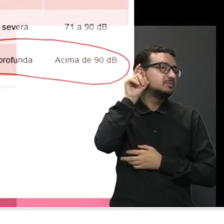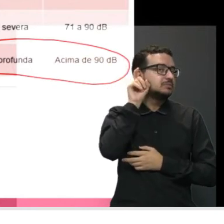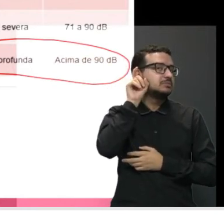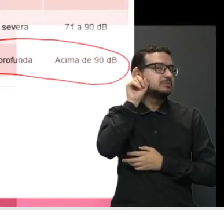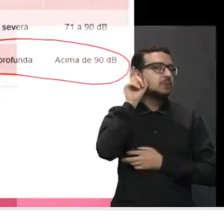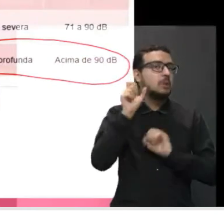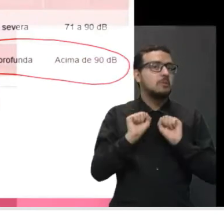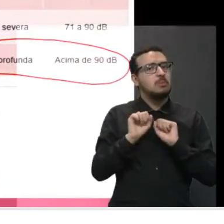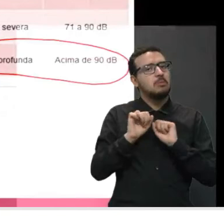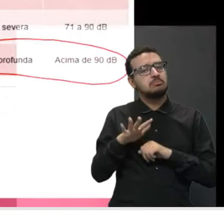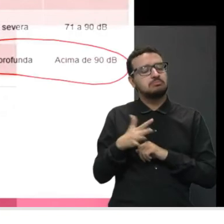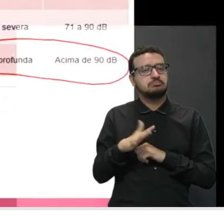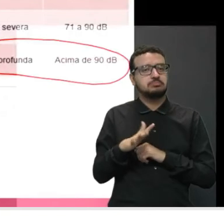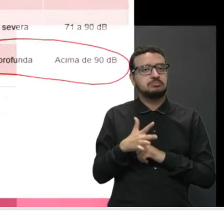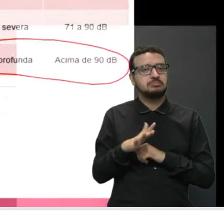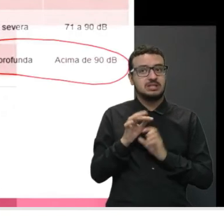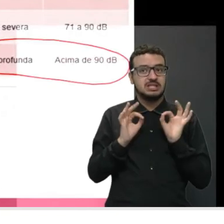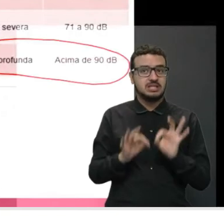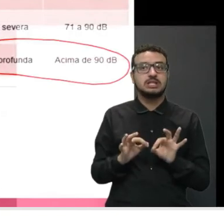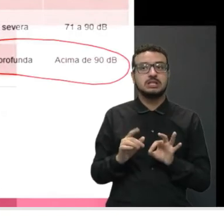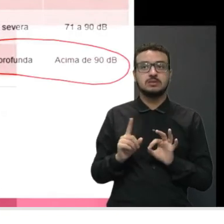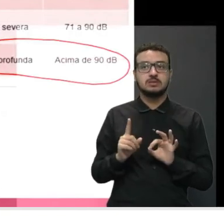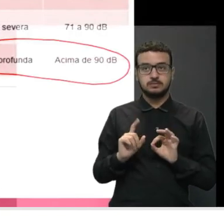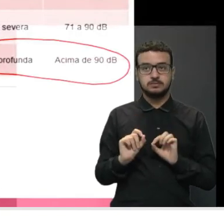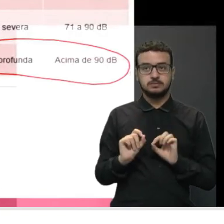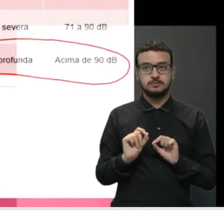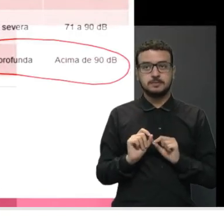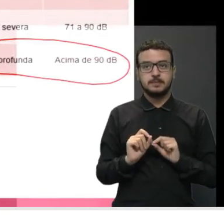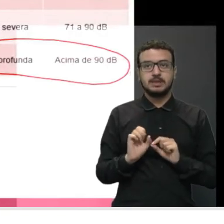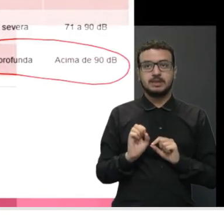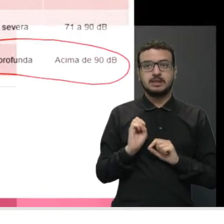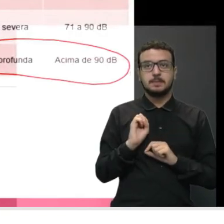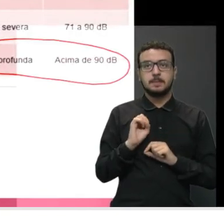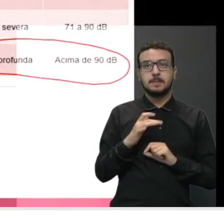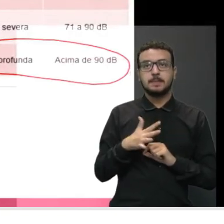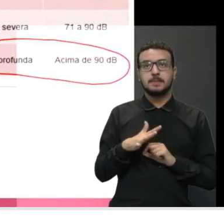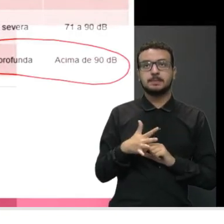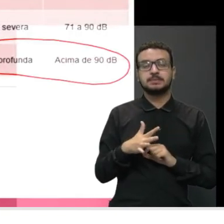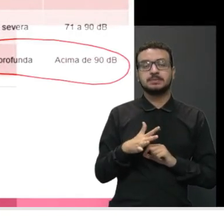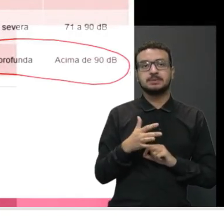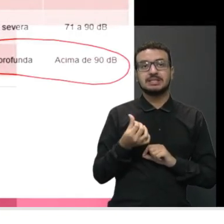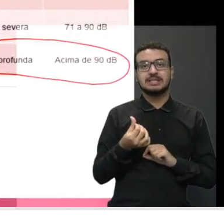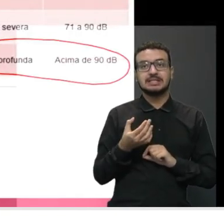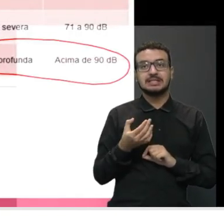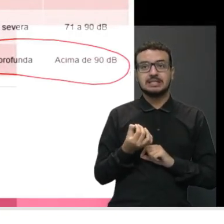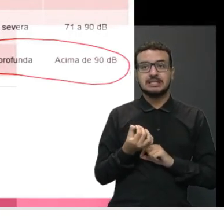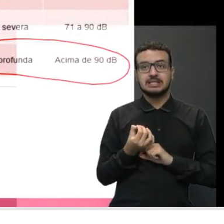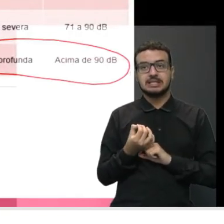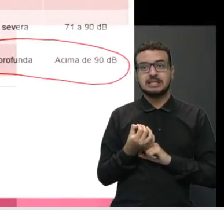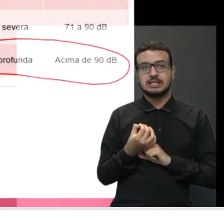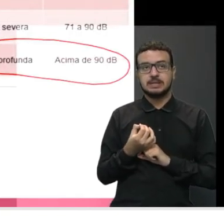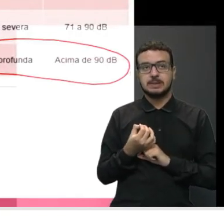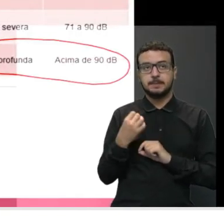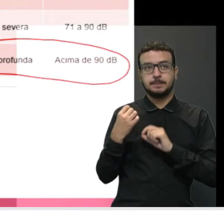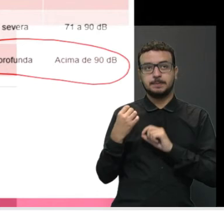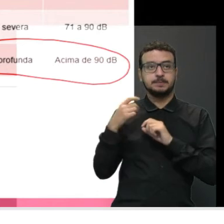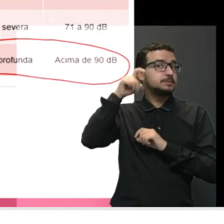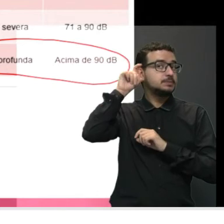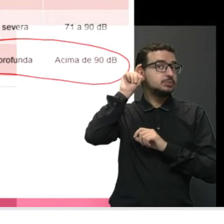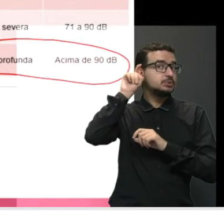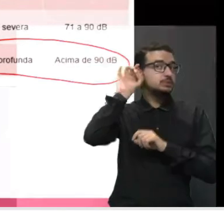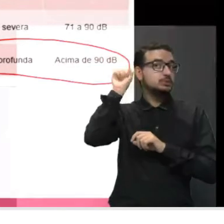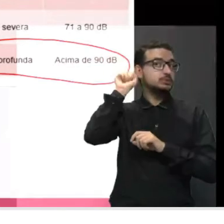ganho do aparelho. Digamos que ele chegue a 60 decibéis, 30 decibéis a mais. Então agora João Pedro já consegue ouvir